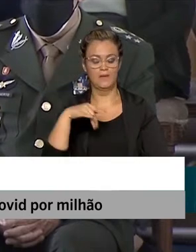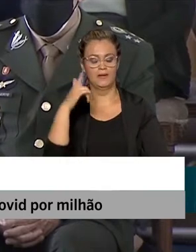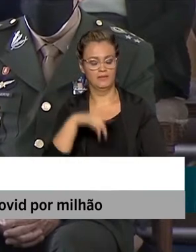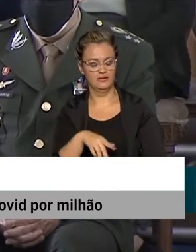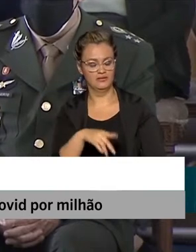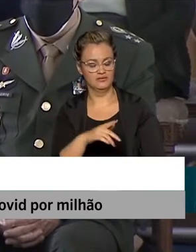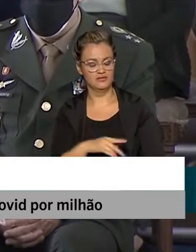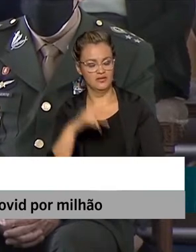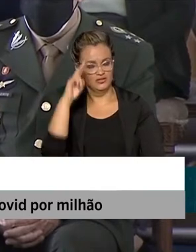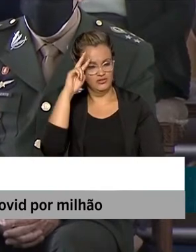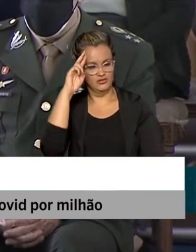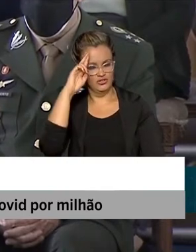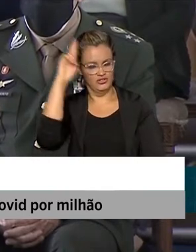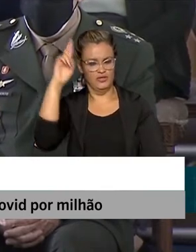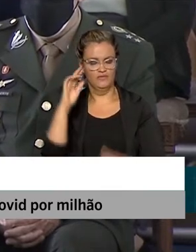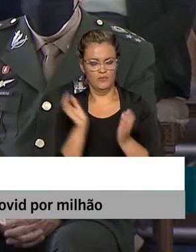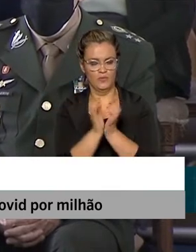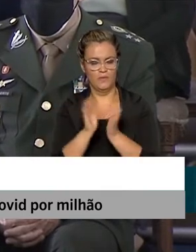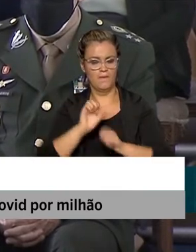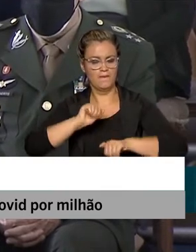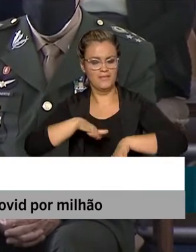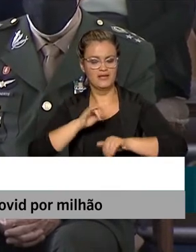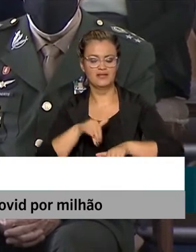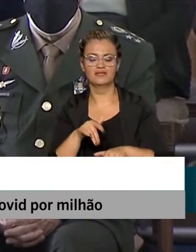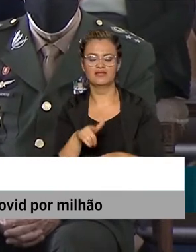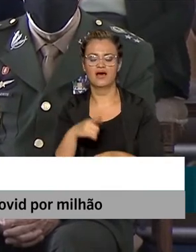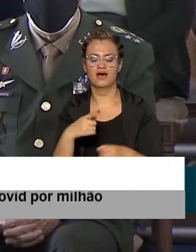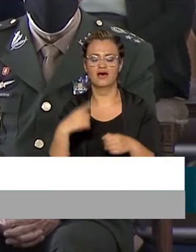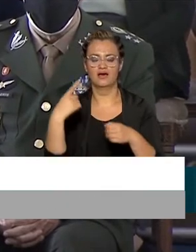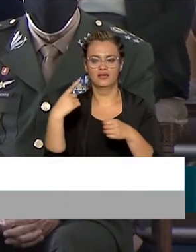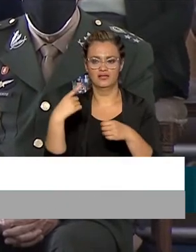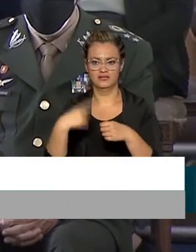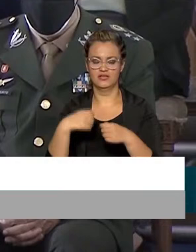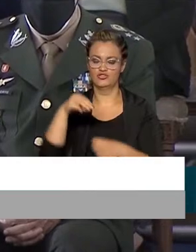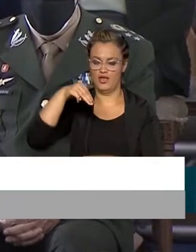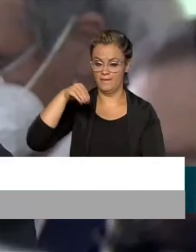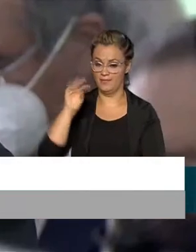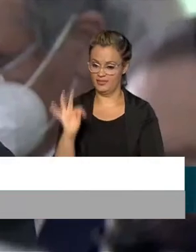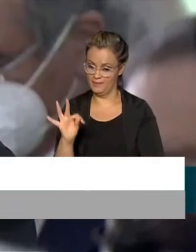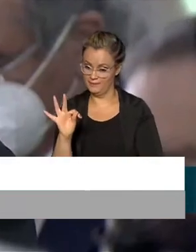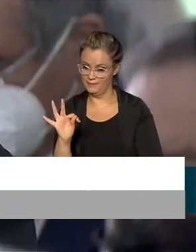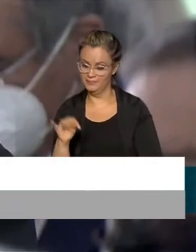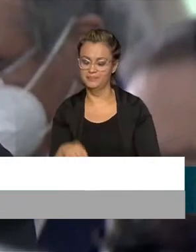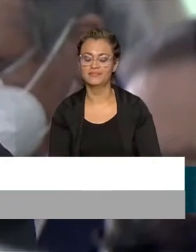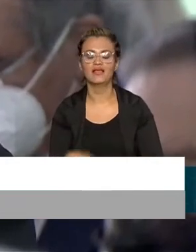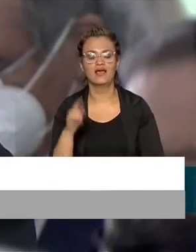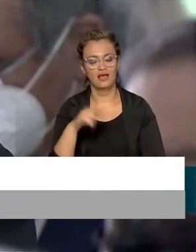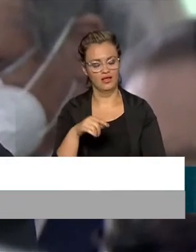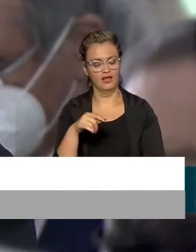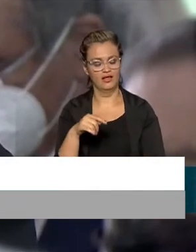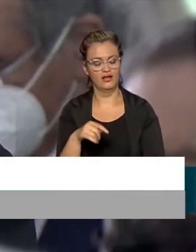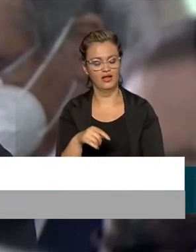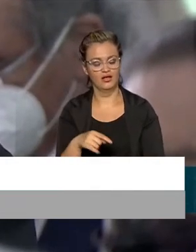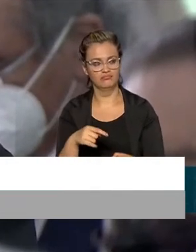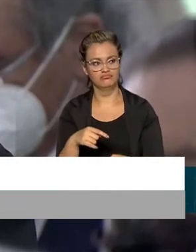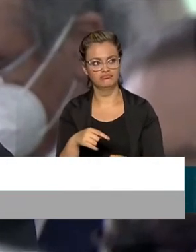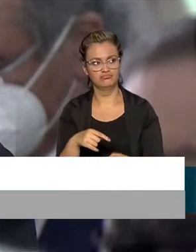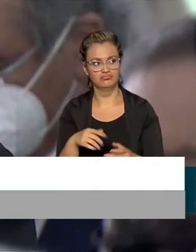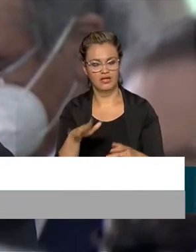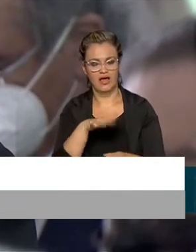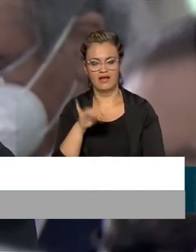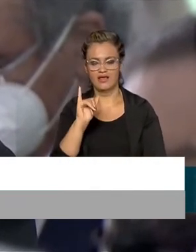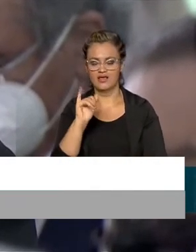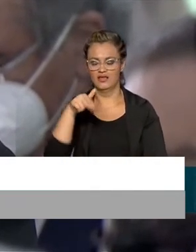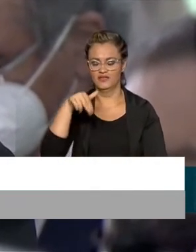do Estado-Maior do Comando Militar do Oeste, em Campo Grande, Mato Grosso do Sul, comandante da 16ª Brigada de Infantaria